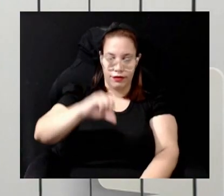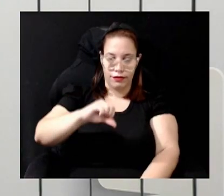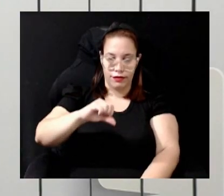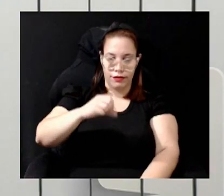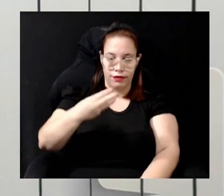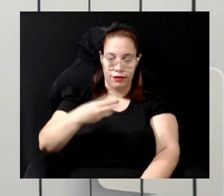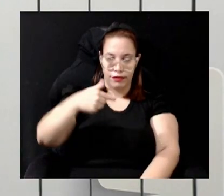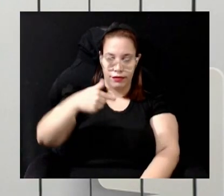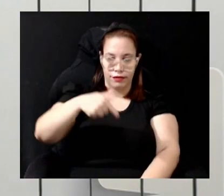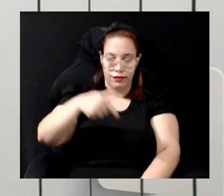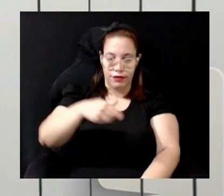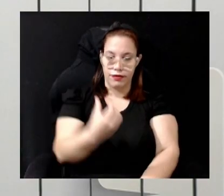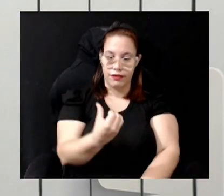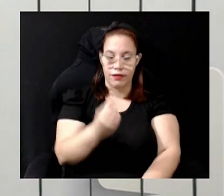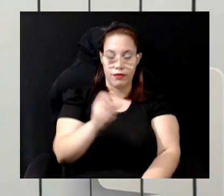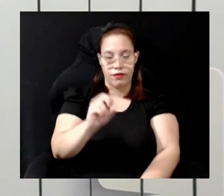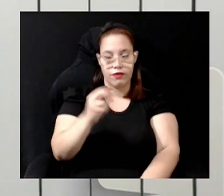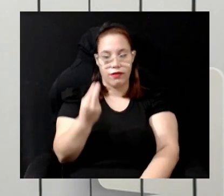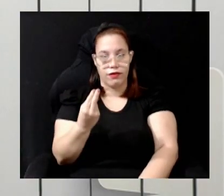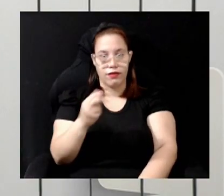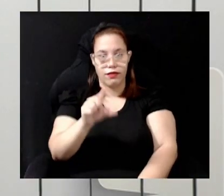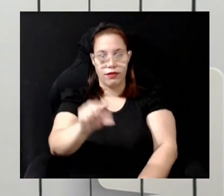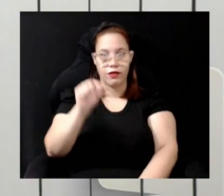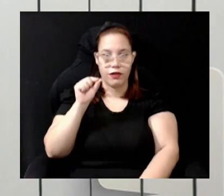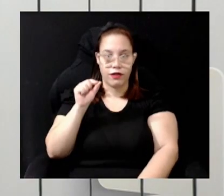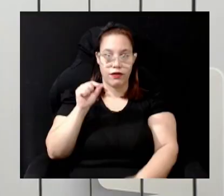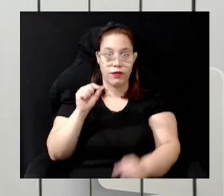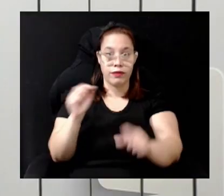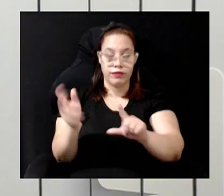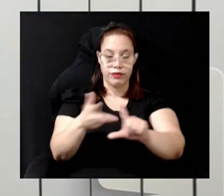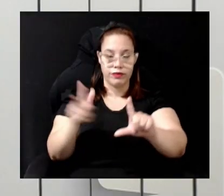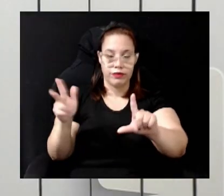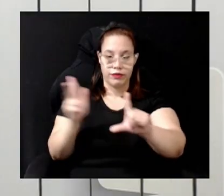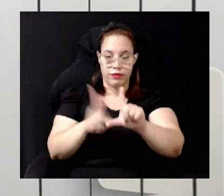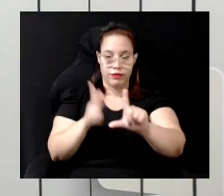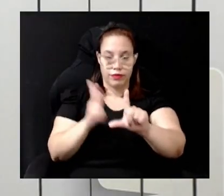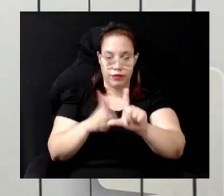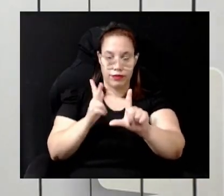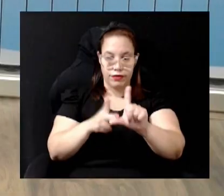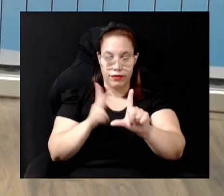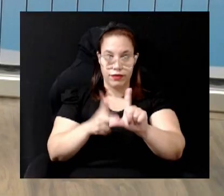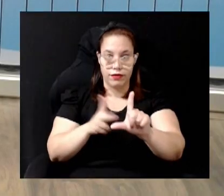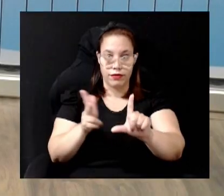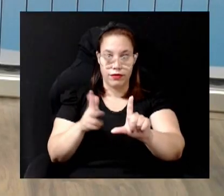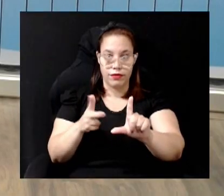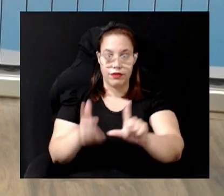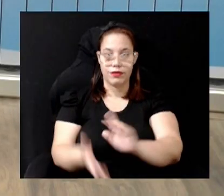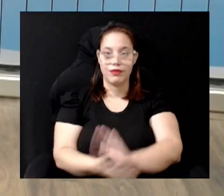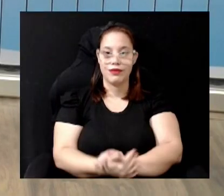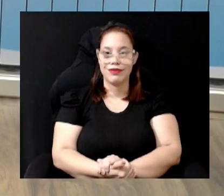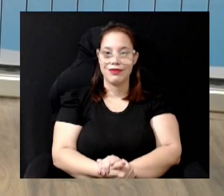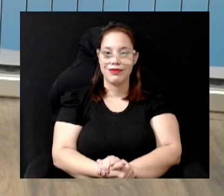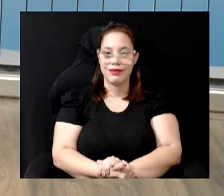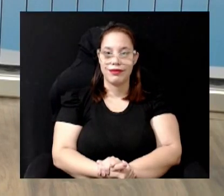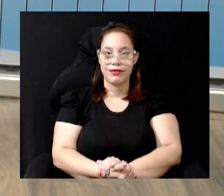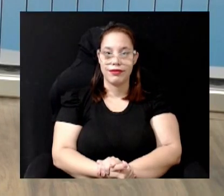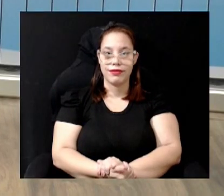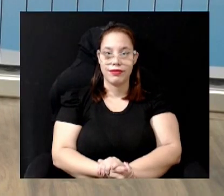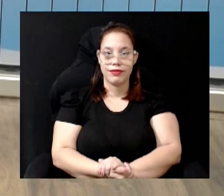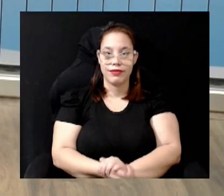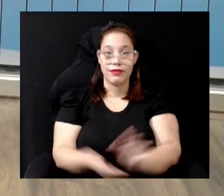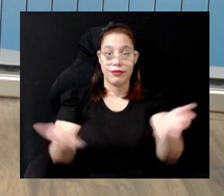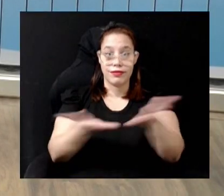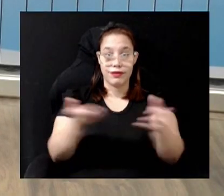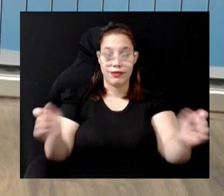978293776 ou você tem a opção de enviar a mensagem pelo nosso QR Code. Confira a partir de agora